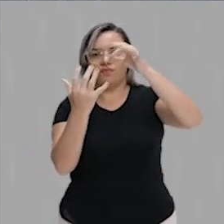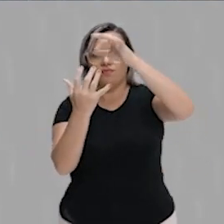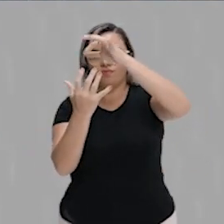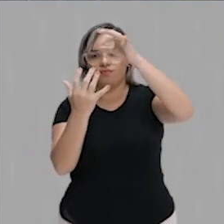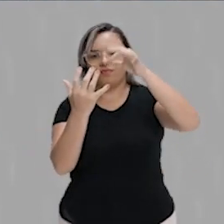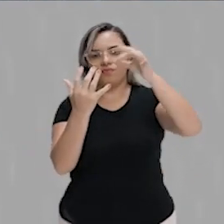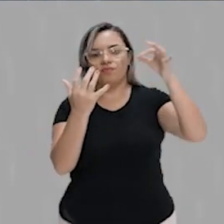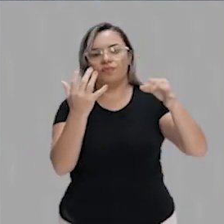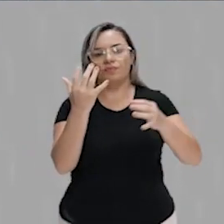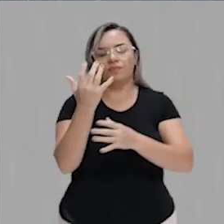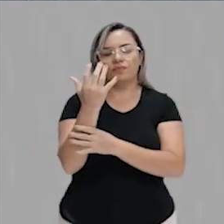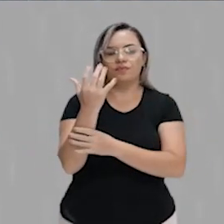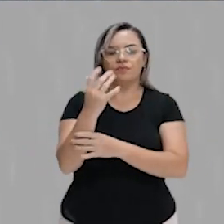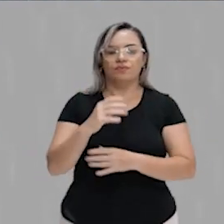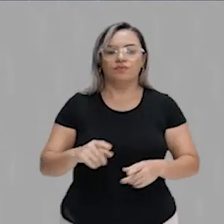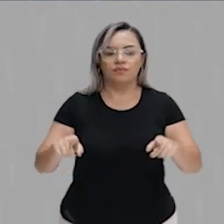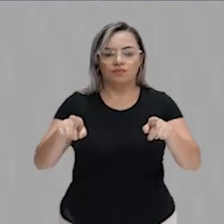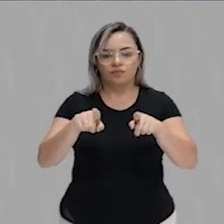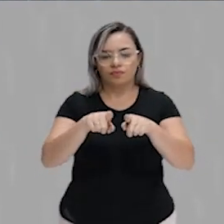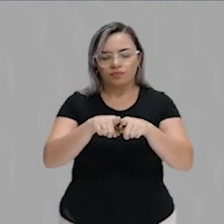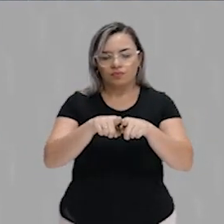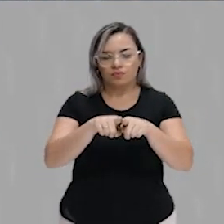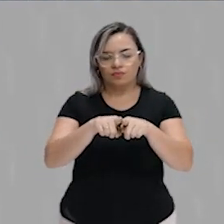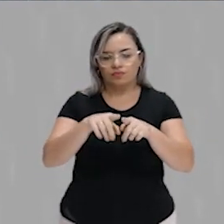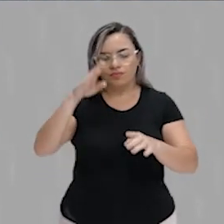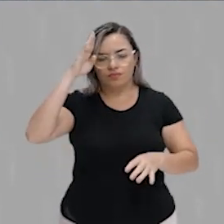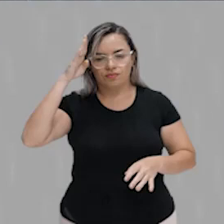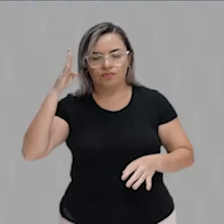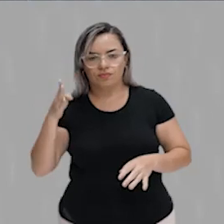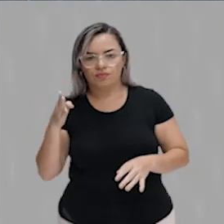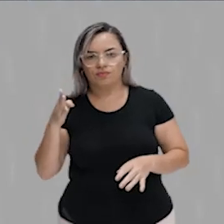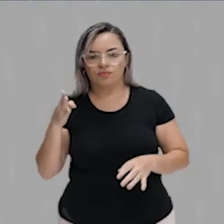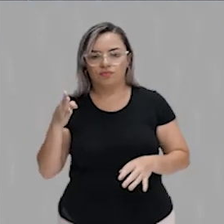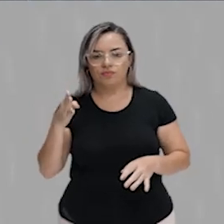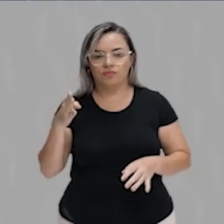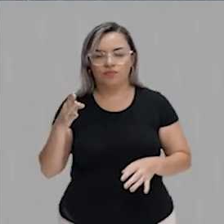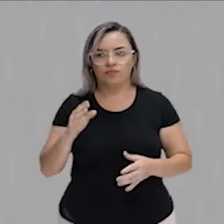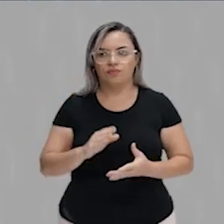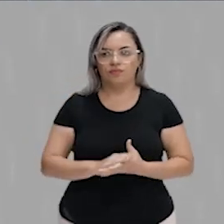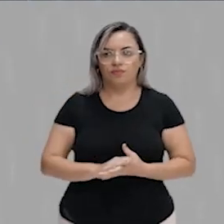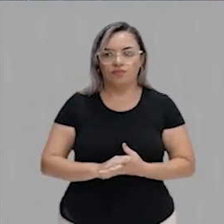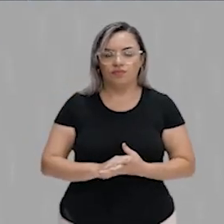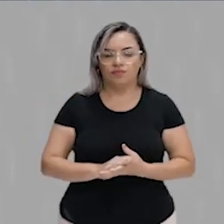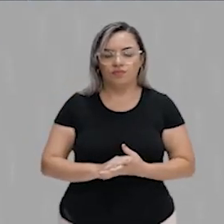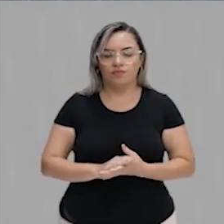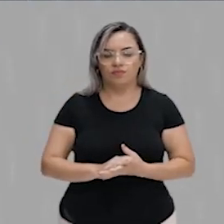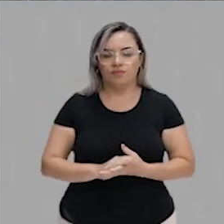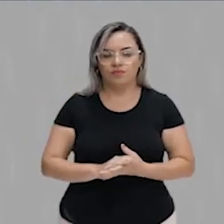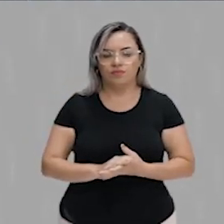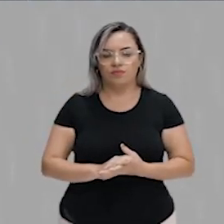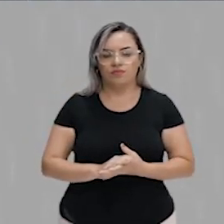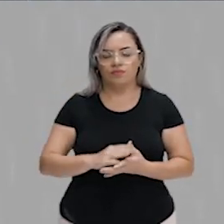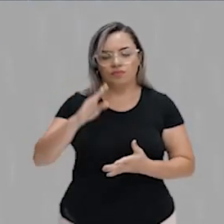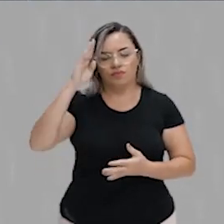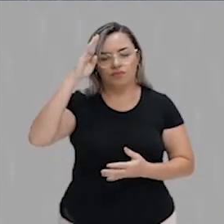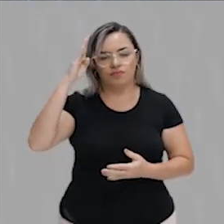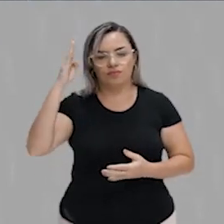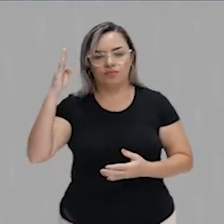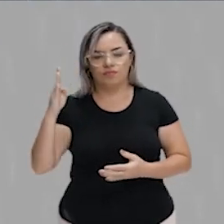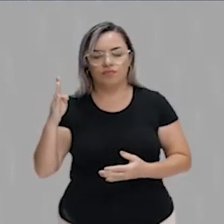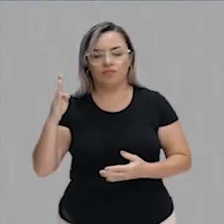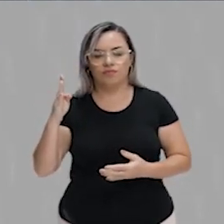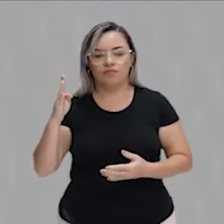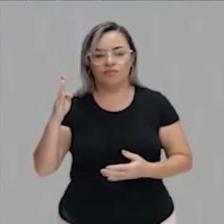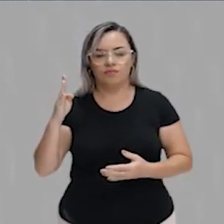auxina. Ele também ela é a principal, aliás, uma das principais